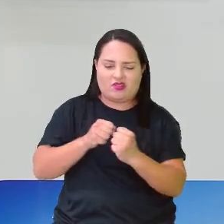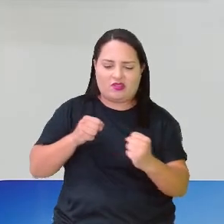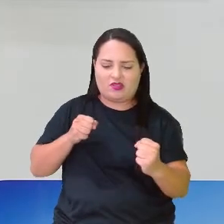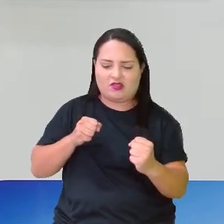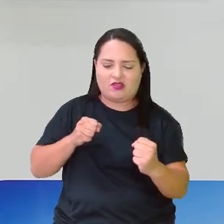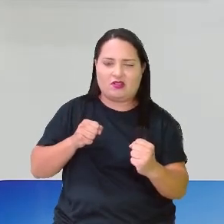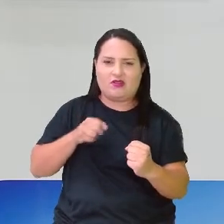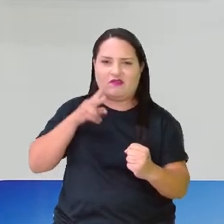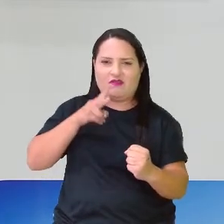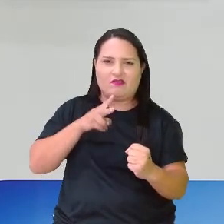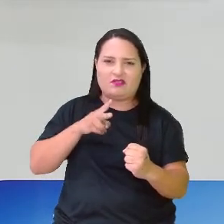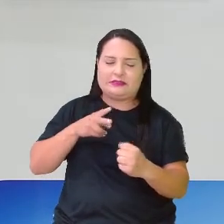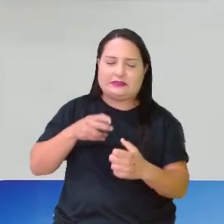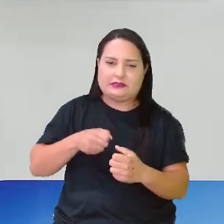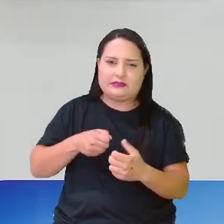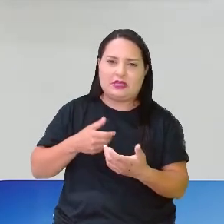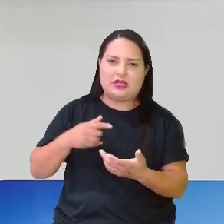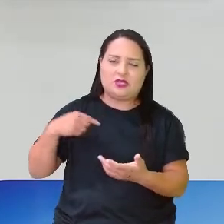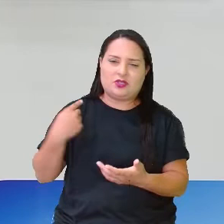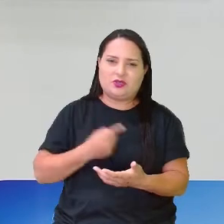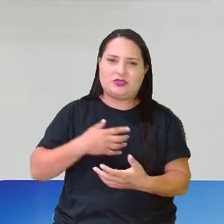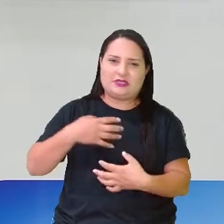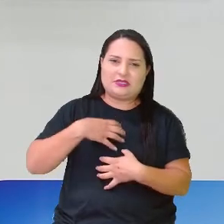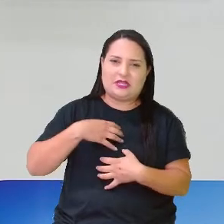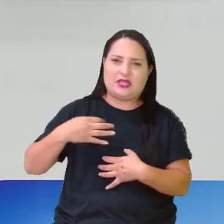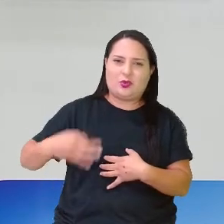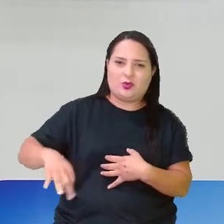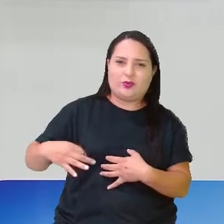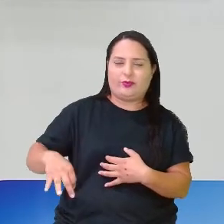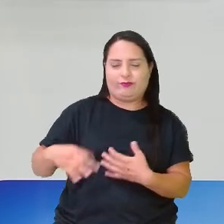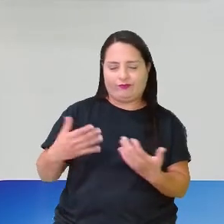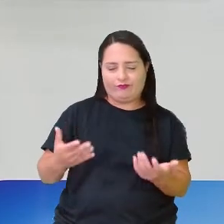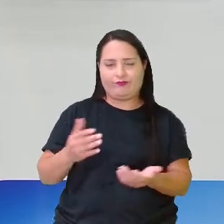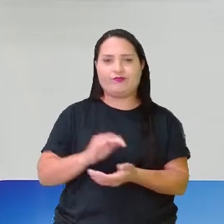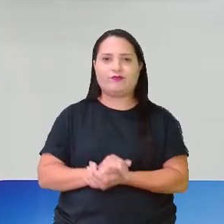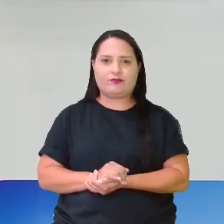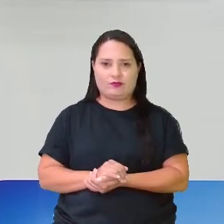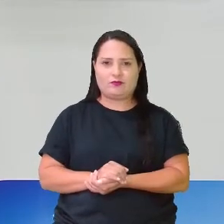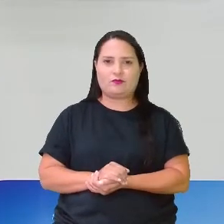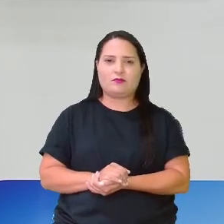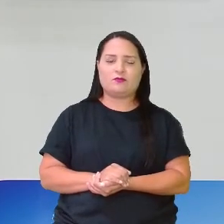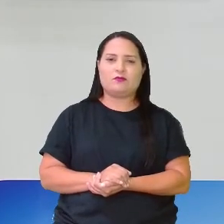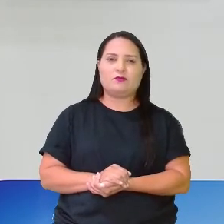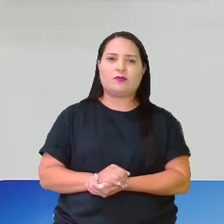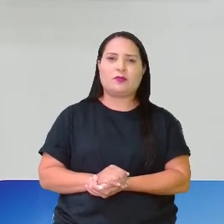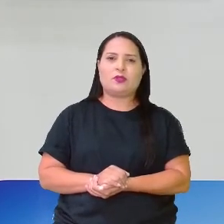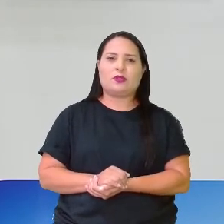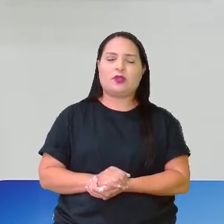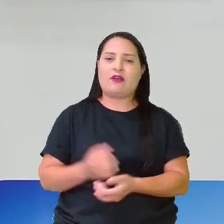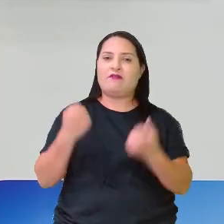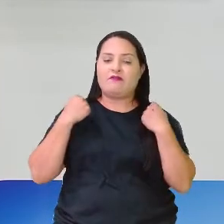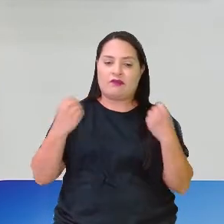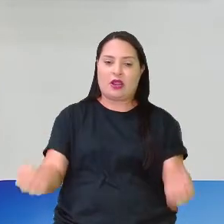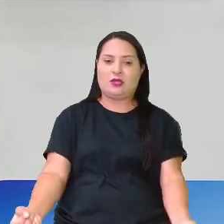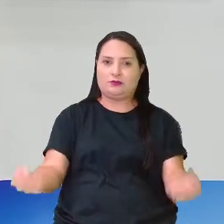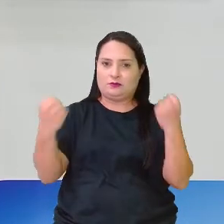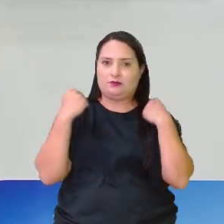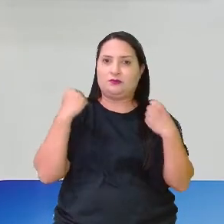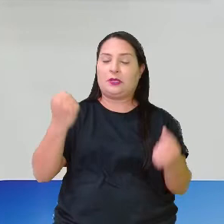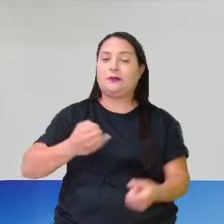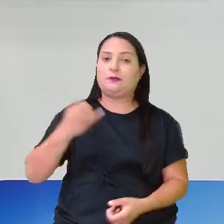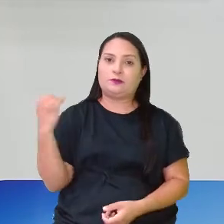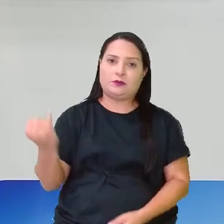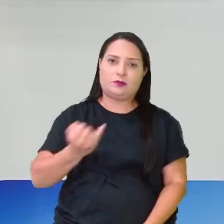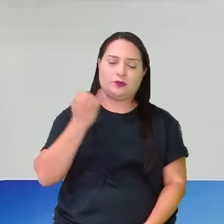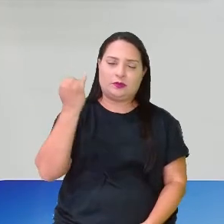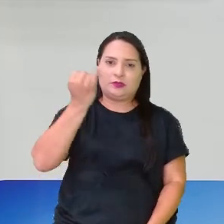forçando demais, e aí a gente acaba, às vezes, se lesionando. Então, a flexibilidade ela é muito importante, porque